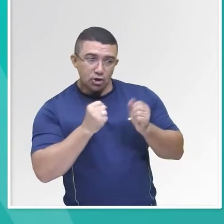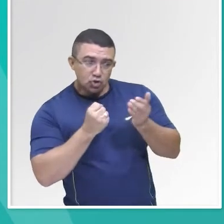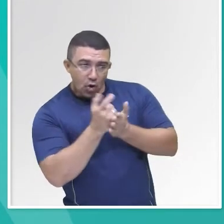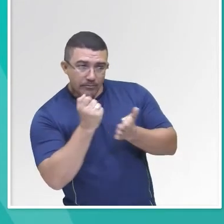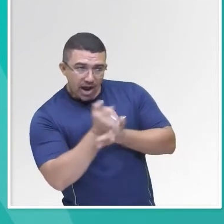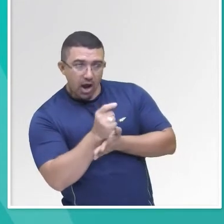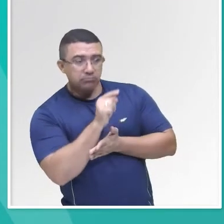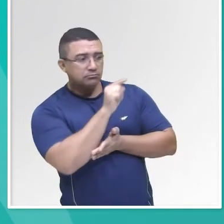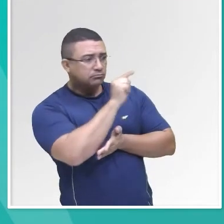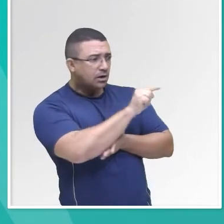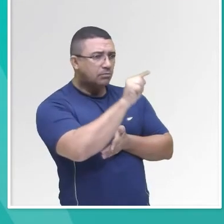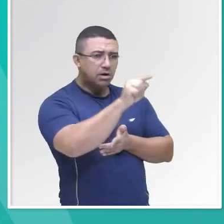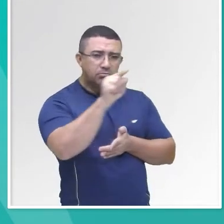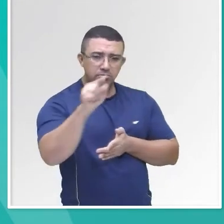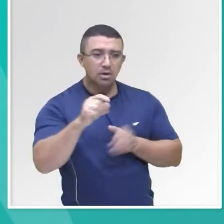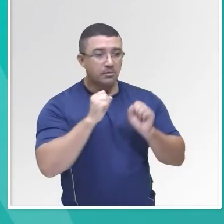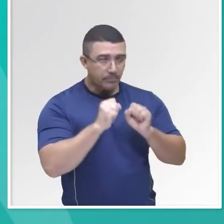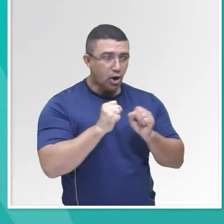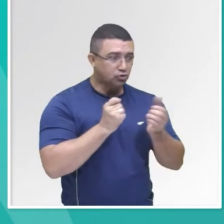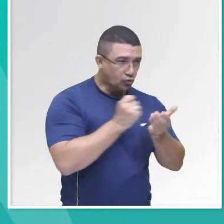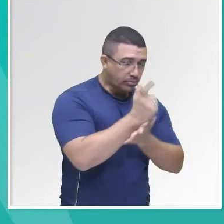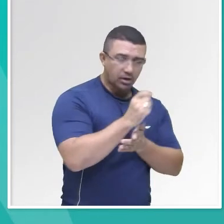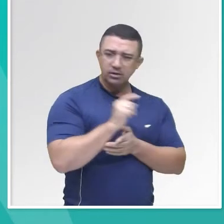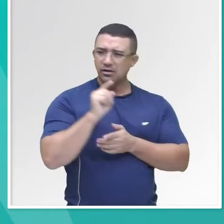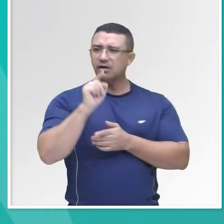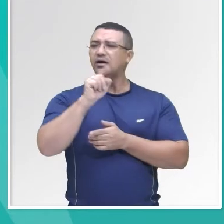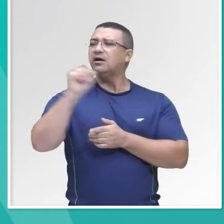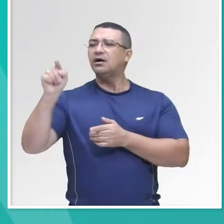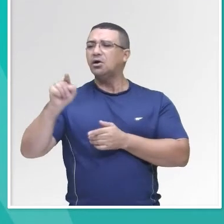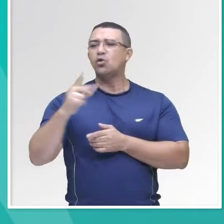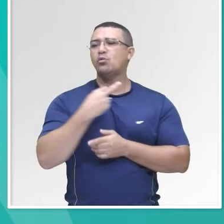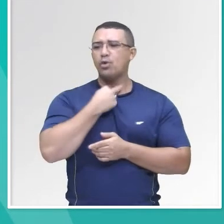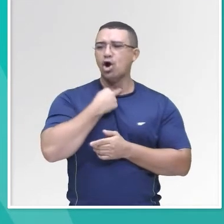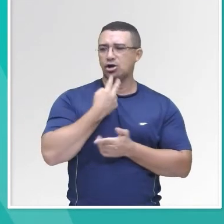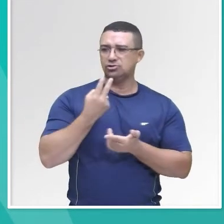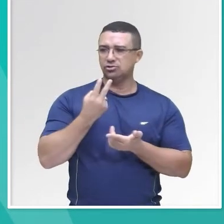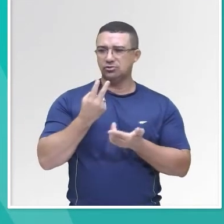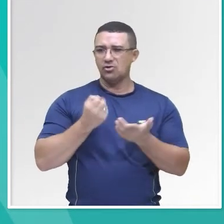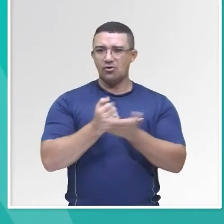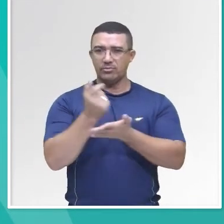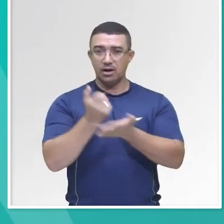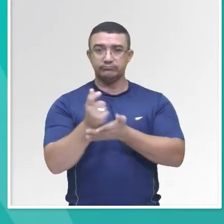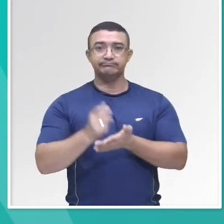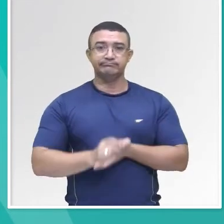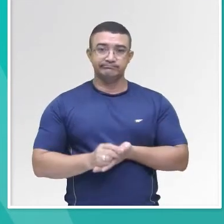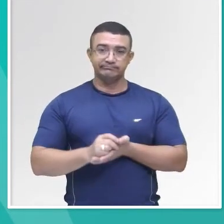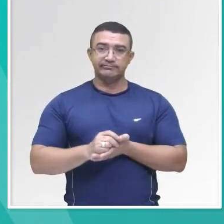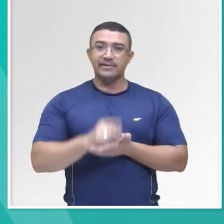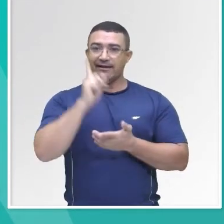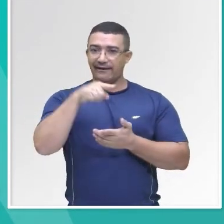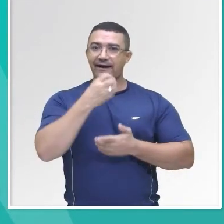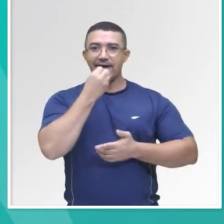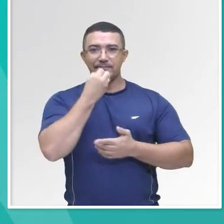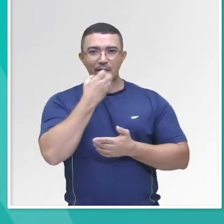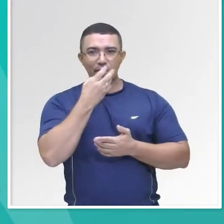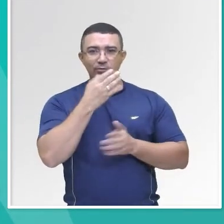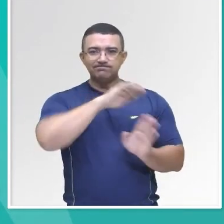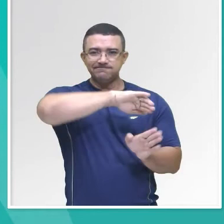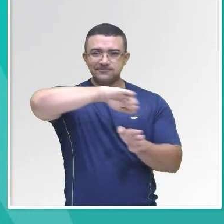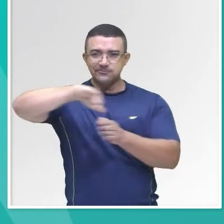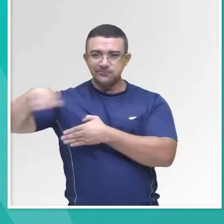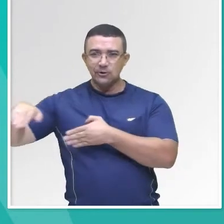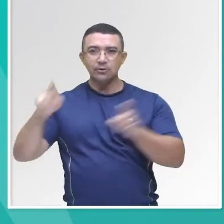Dentro de casa, é importante não ter aparelhos de TV ou computador no quarto das crianças